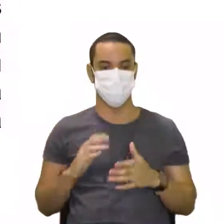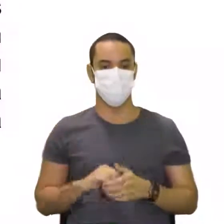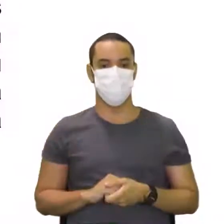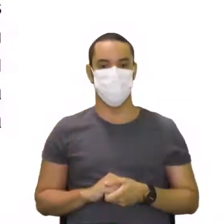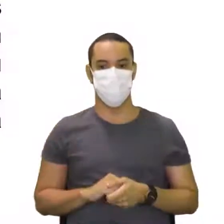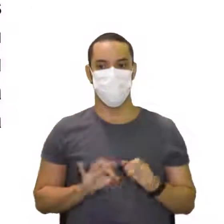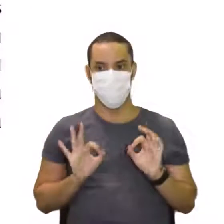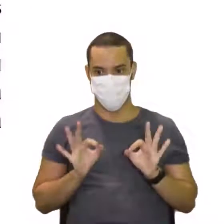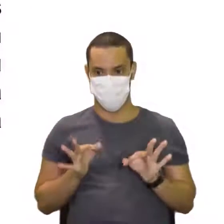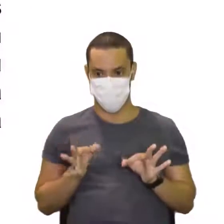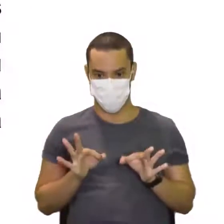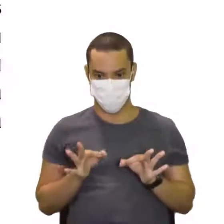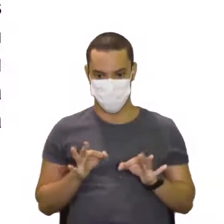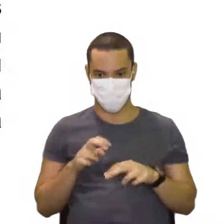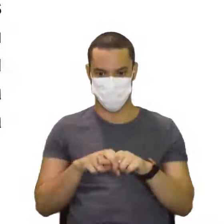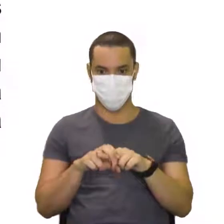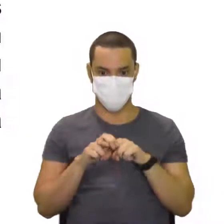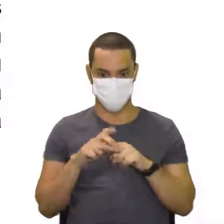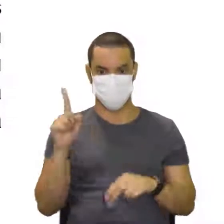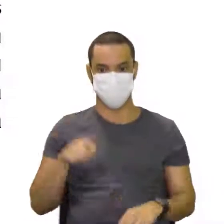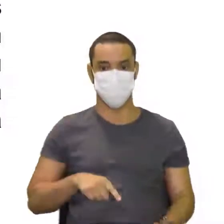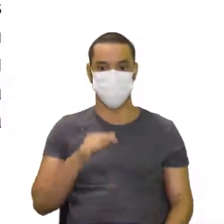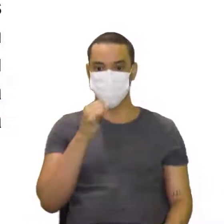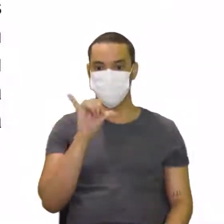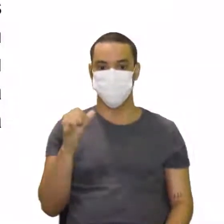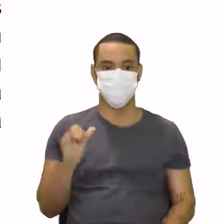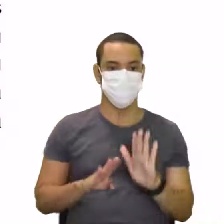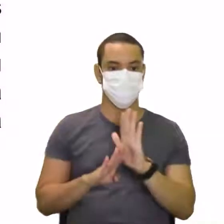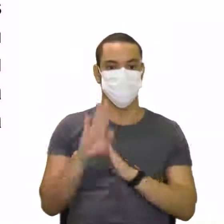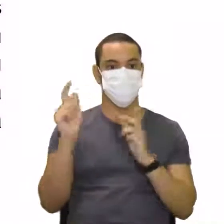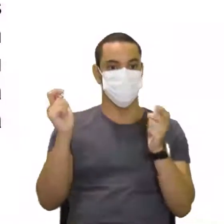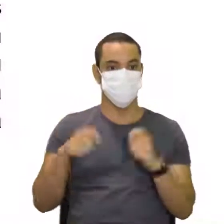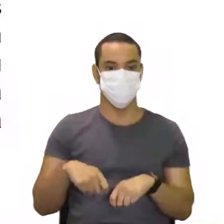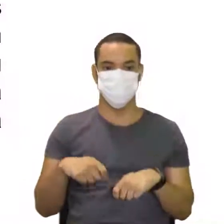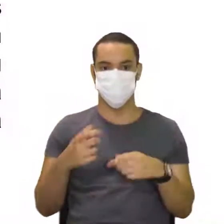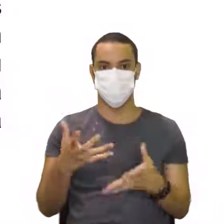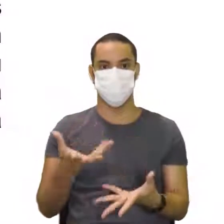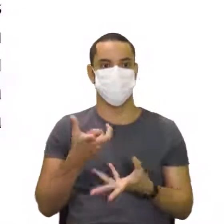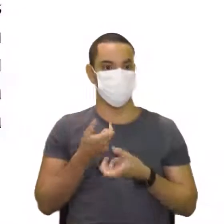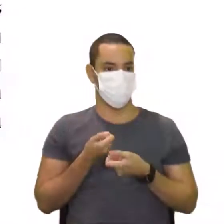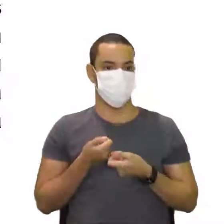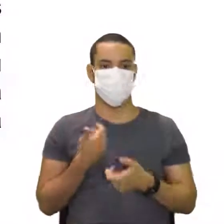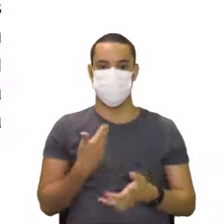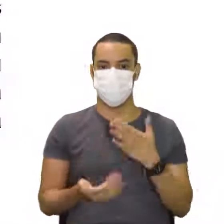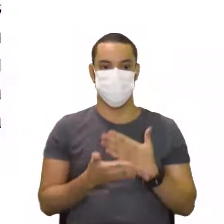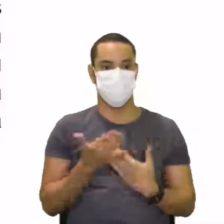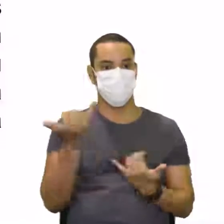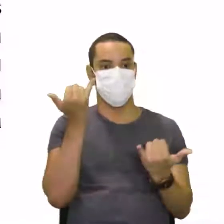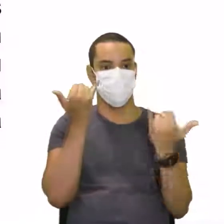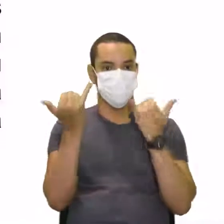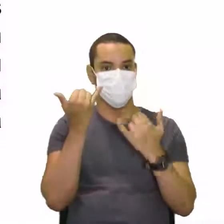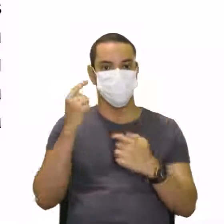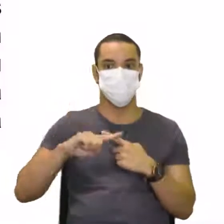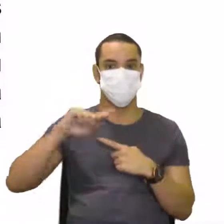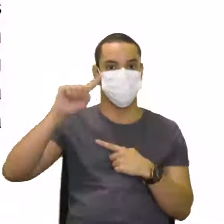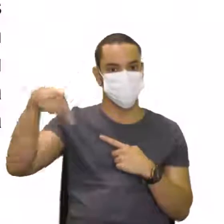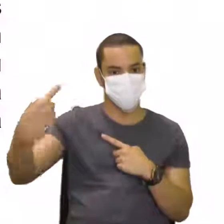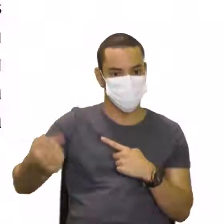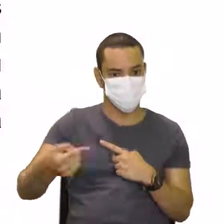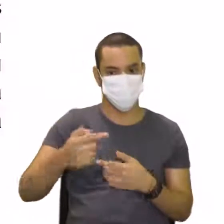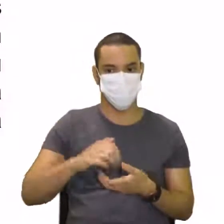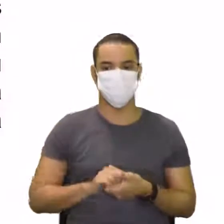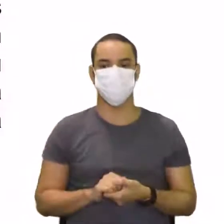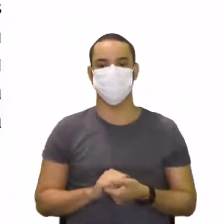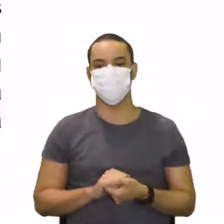ondas, ok? E aqui são ondas de alta frequência que permitem uma recuperação da informação posteriormente,